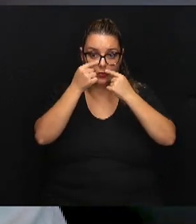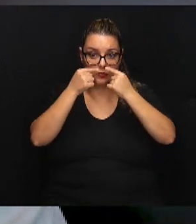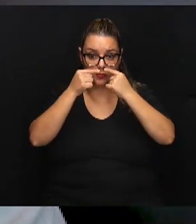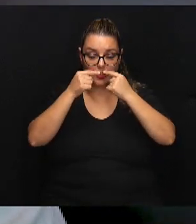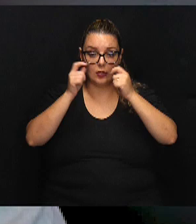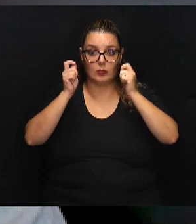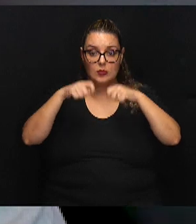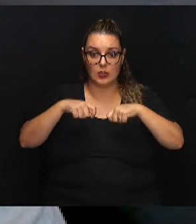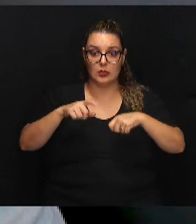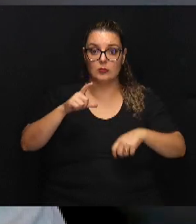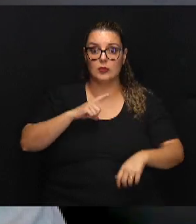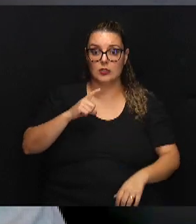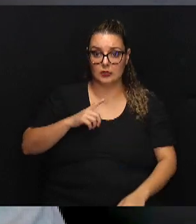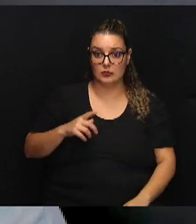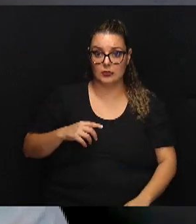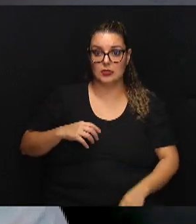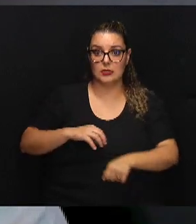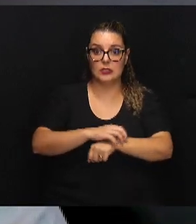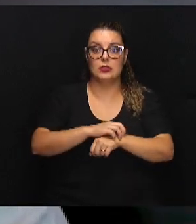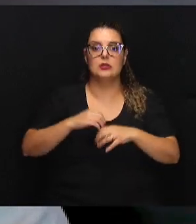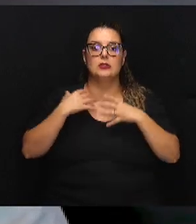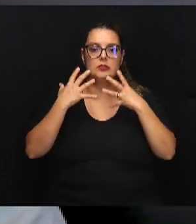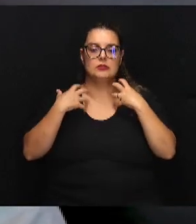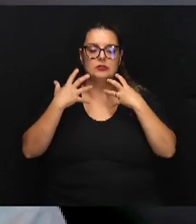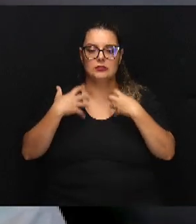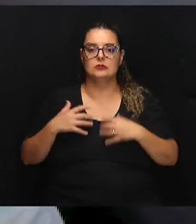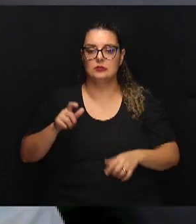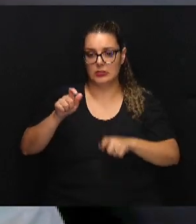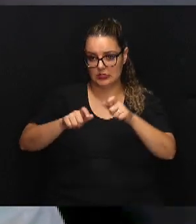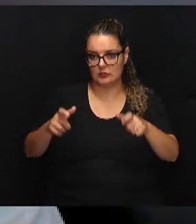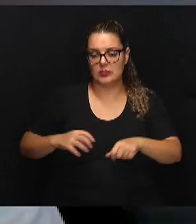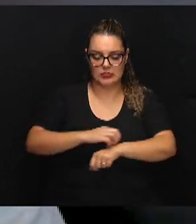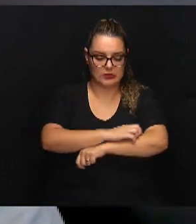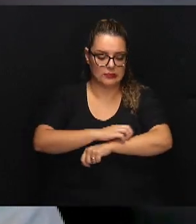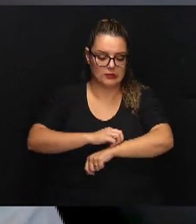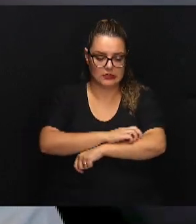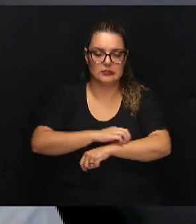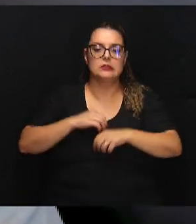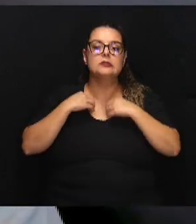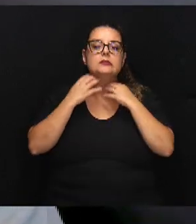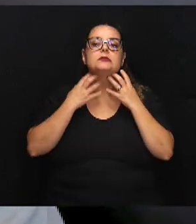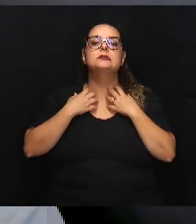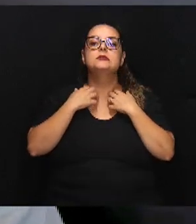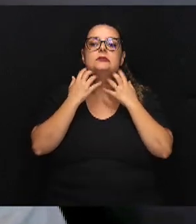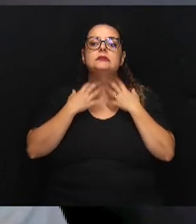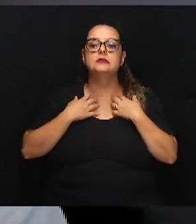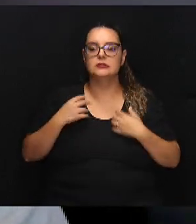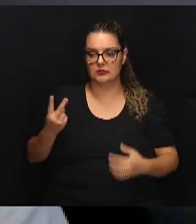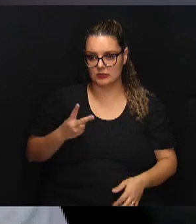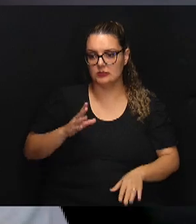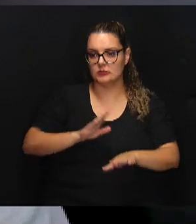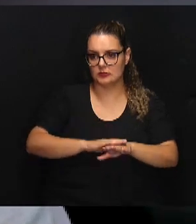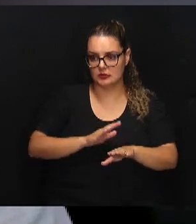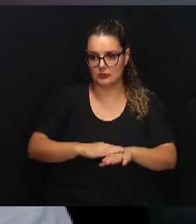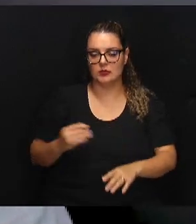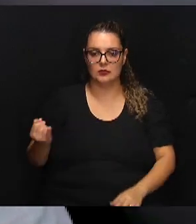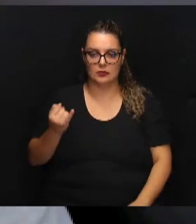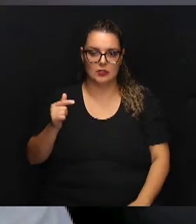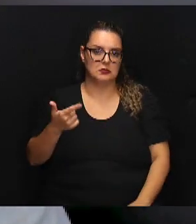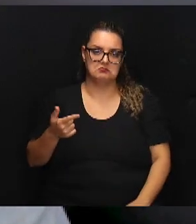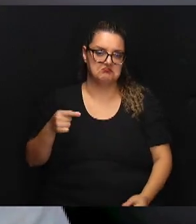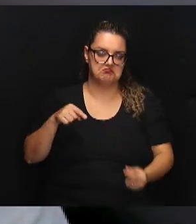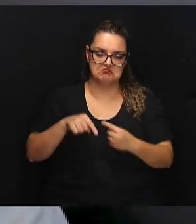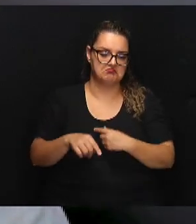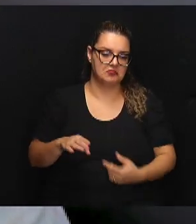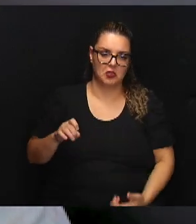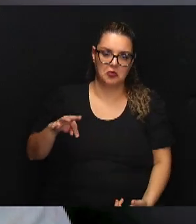potencialmente podem causar irritação e alergia para aquelas pessoas que são alérgicas. Então ele tem essas duas funções que são muito importantes e não tem contraindicação praticamente